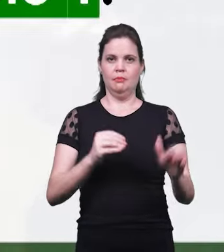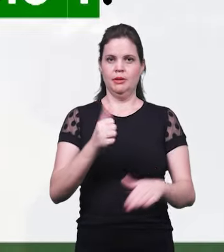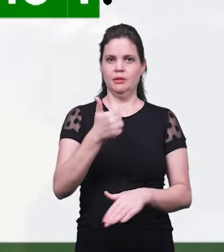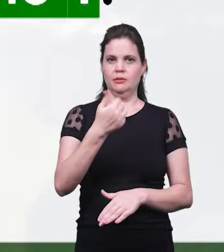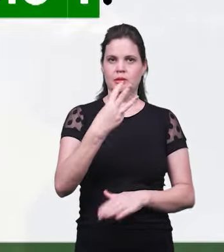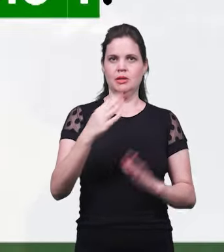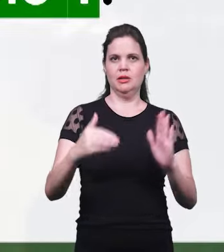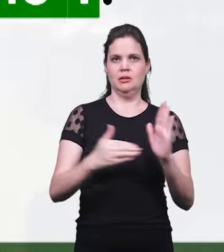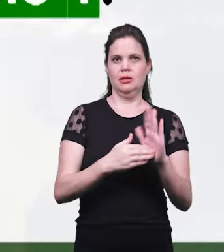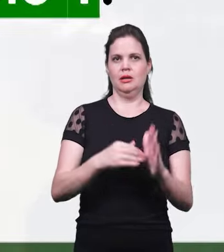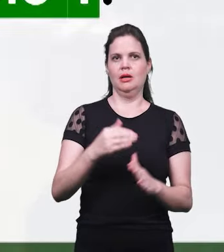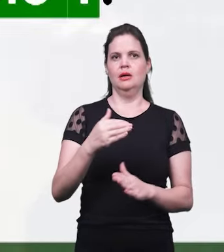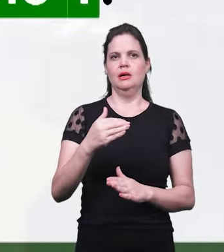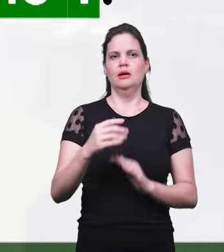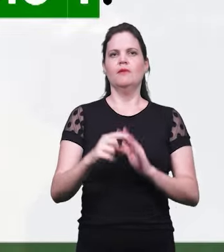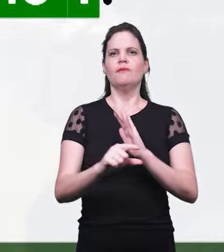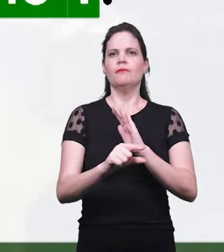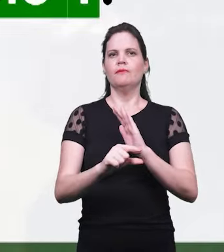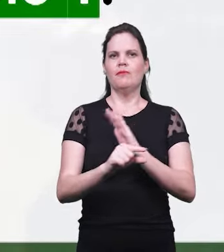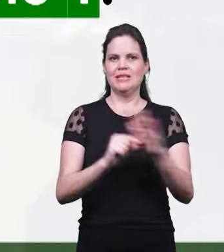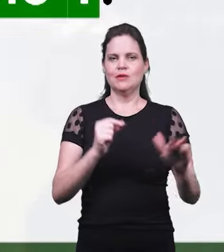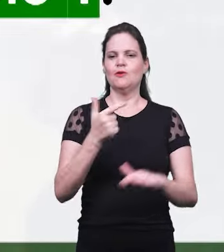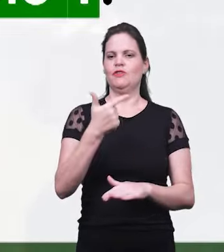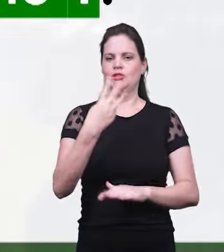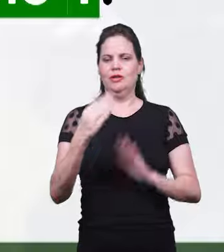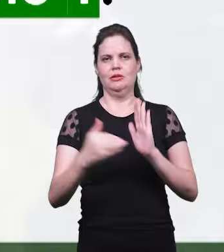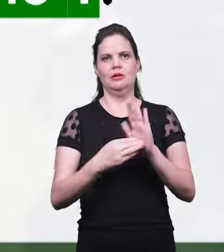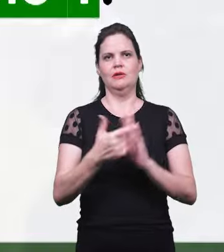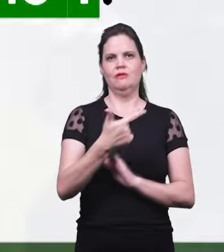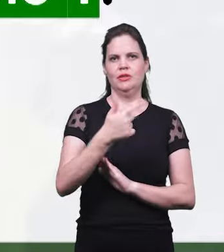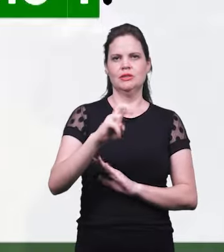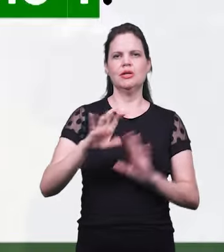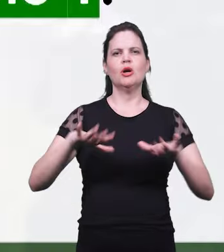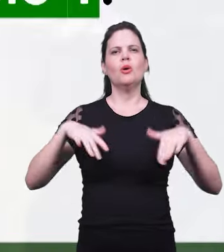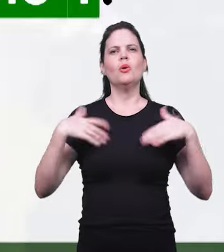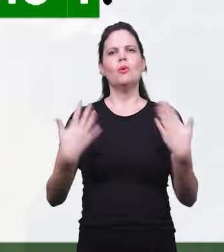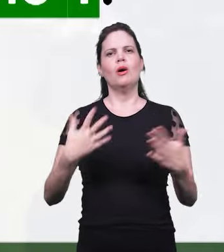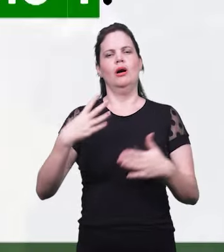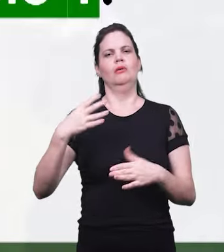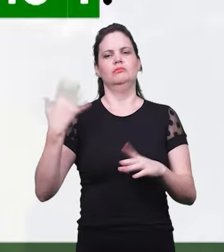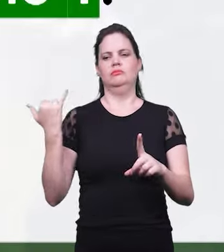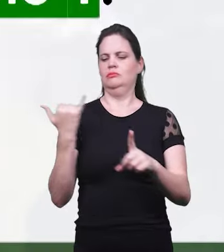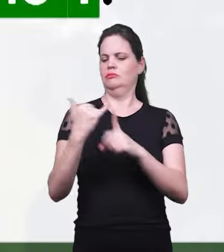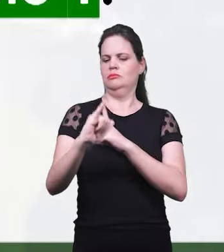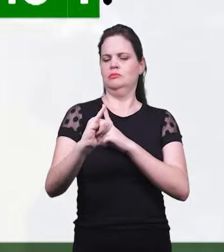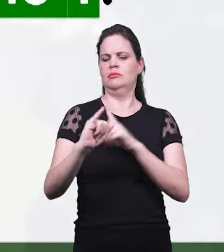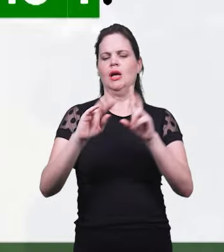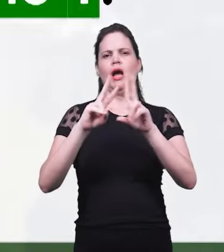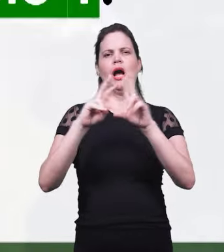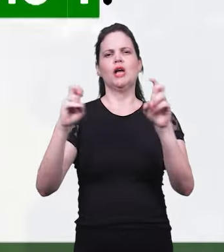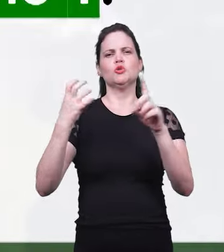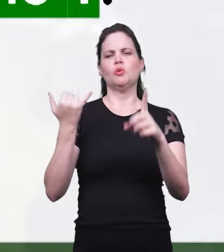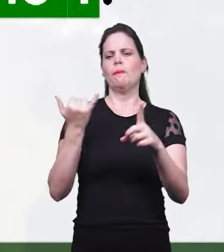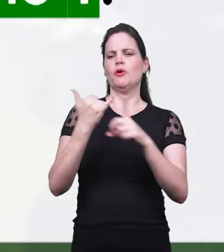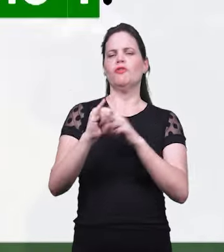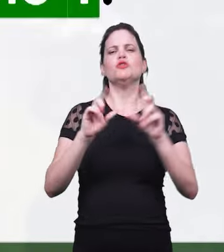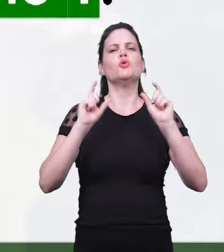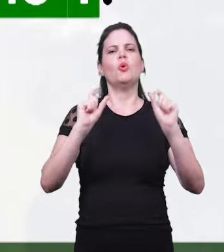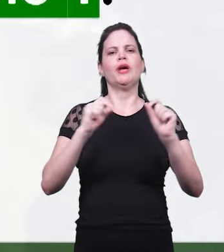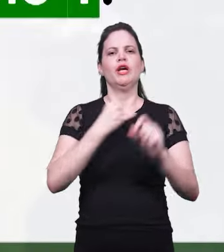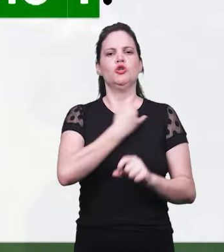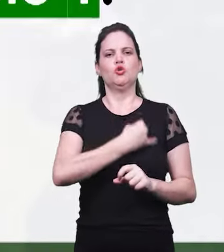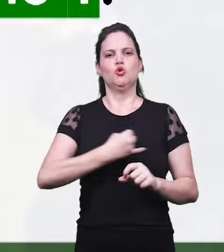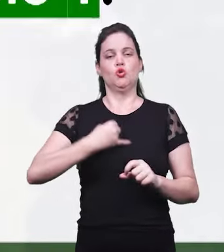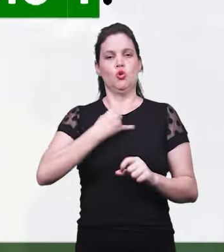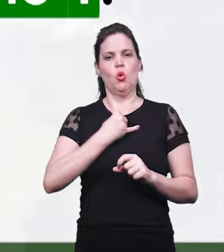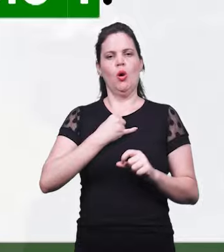23 a 25, qual o aspecto profético da experiência de João em reclinar a cabeça sobre o peito de Jesus?